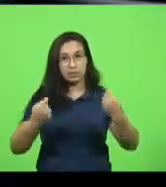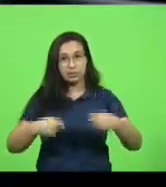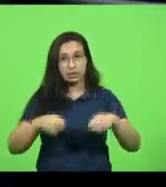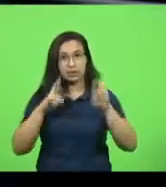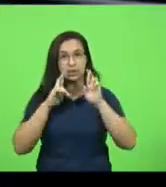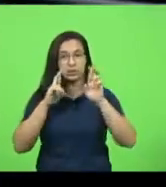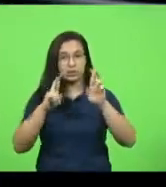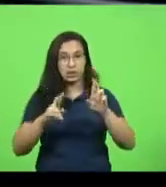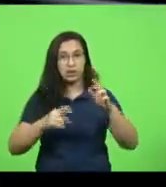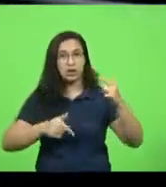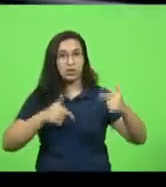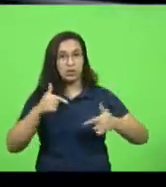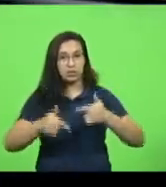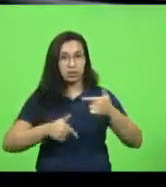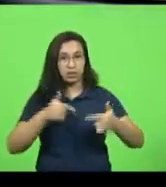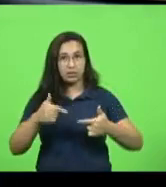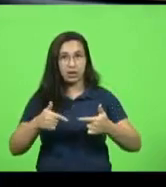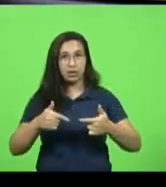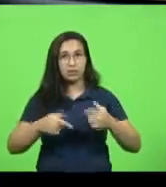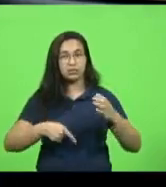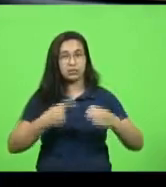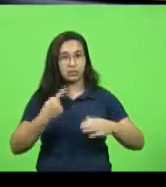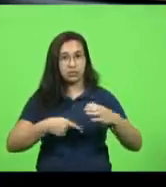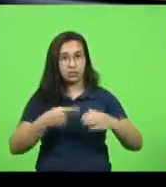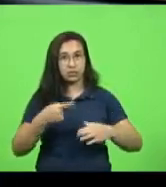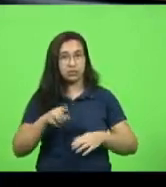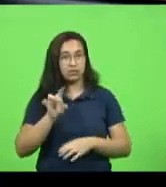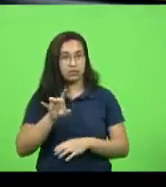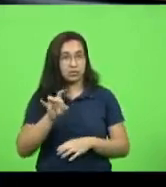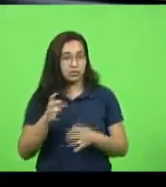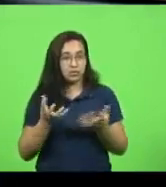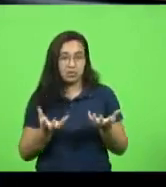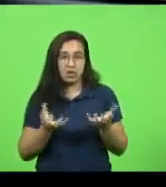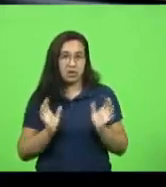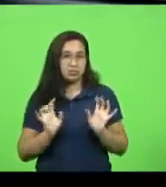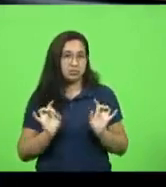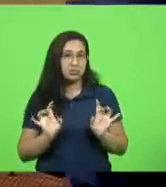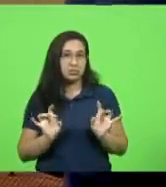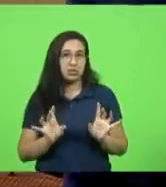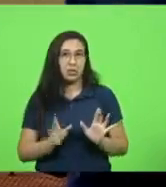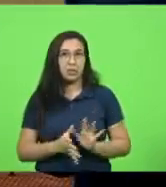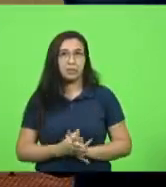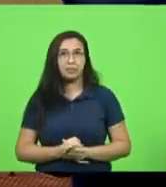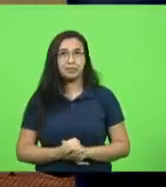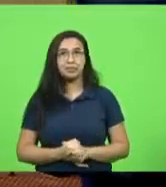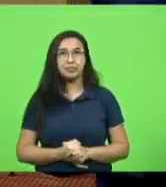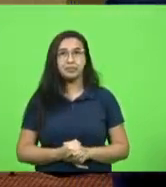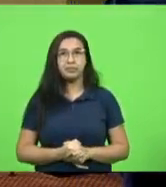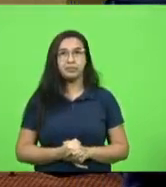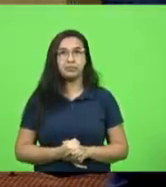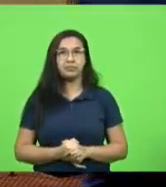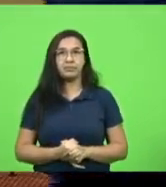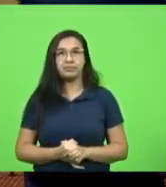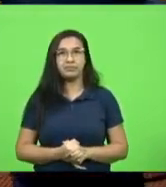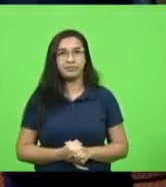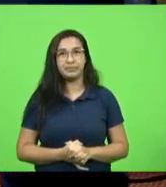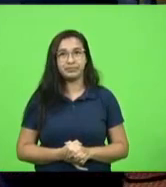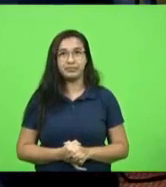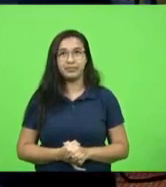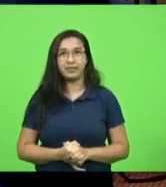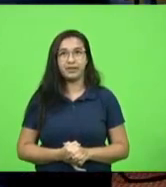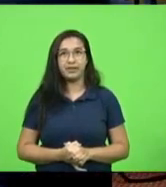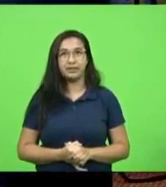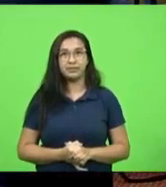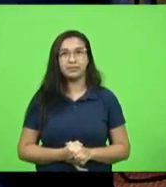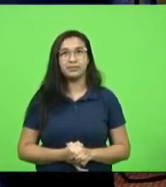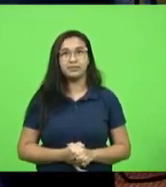o trabalho das comissões. É só isso que eu quero. Senhor presidente. A palavra, deputado Laércio Schuster. Eu acho que não é só... Questão de ordem